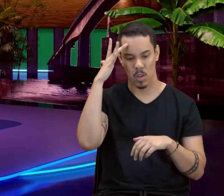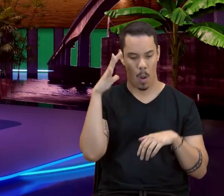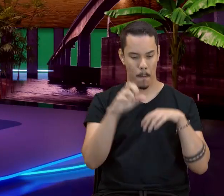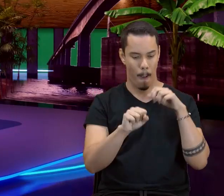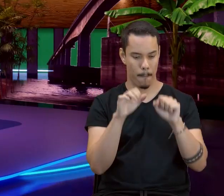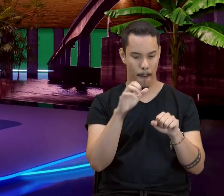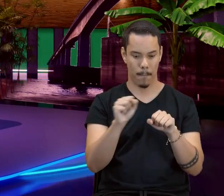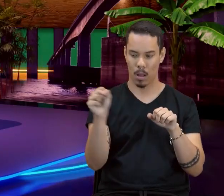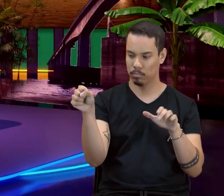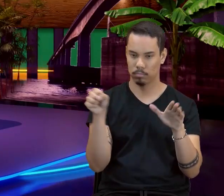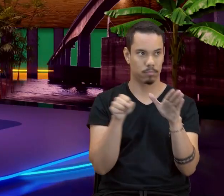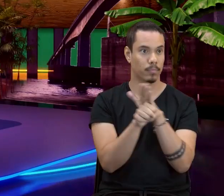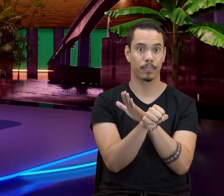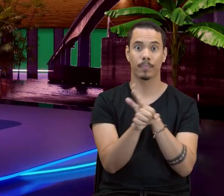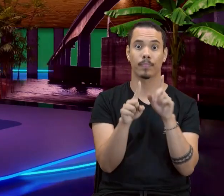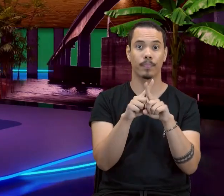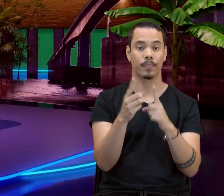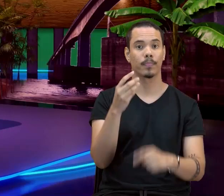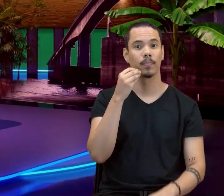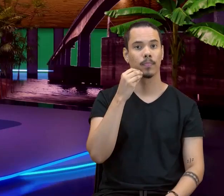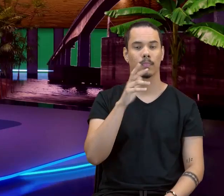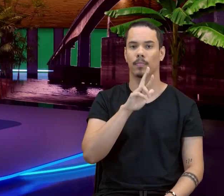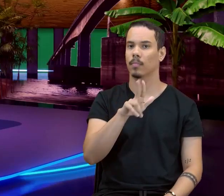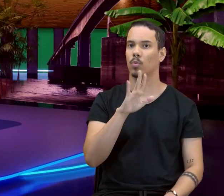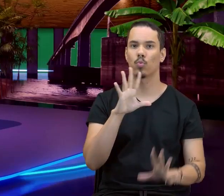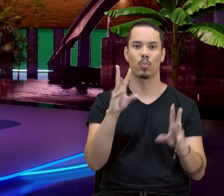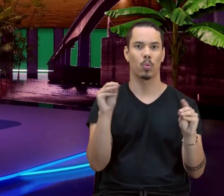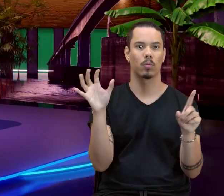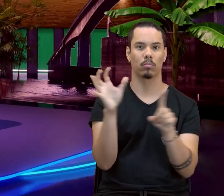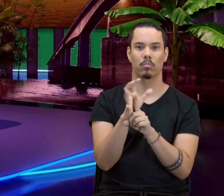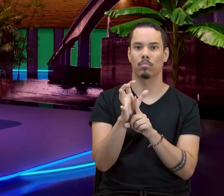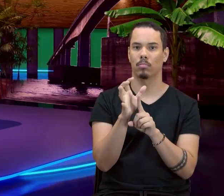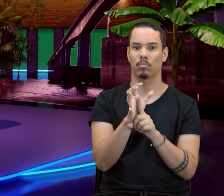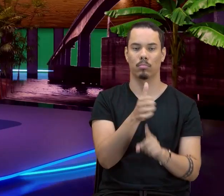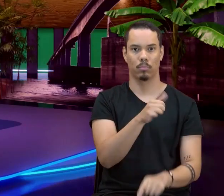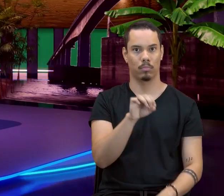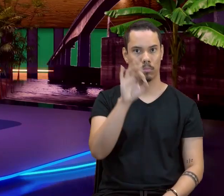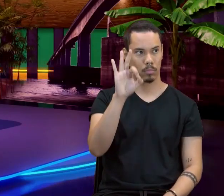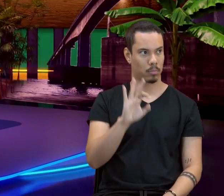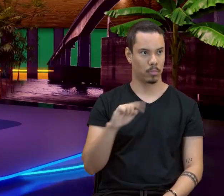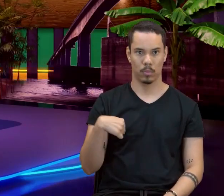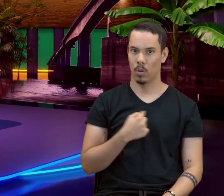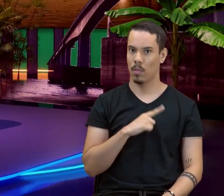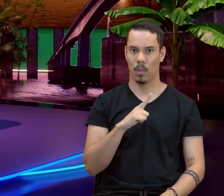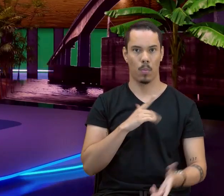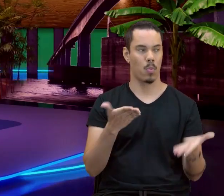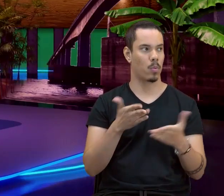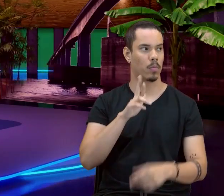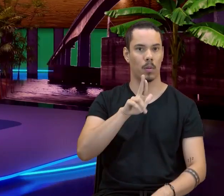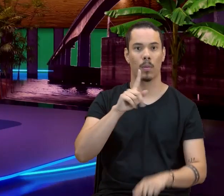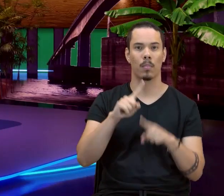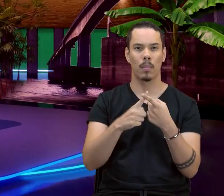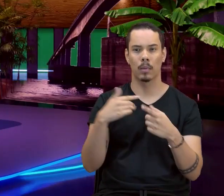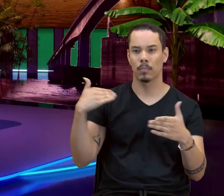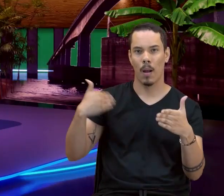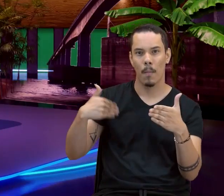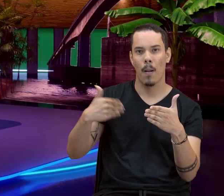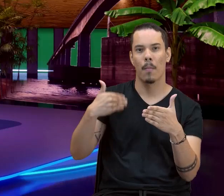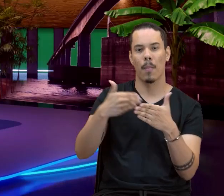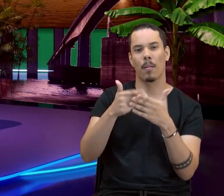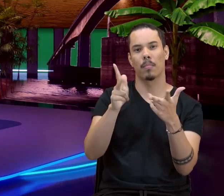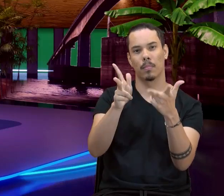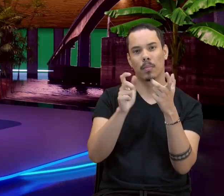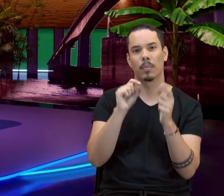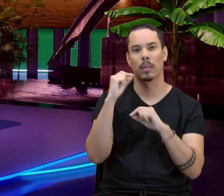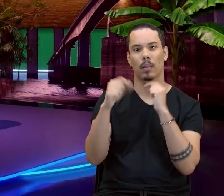que não gera ainda todo o impacto que temos hoje. Mas ao longo do vídeo a gente percebeu que depois foi mostrando